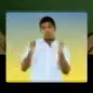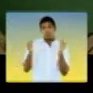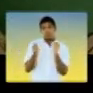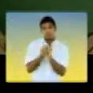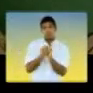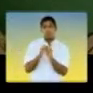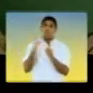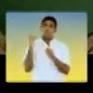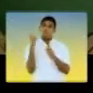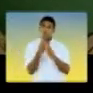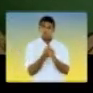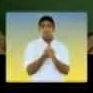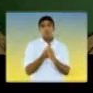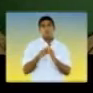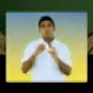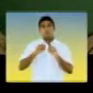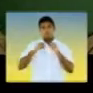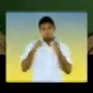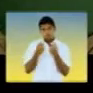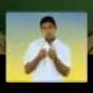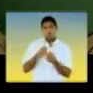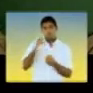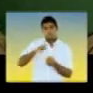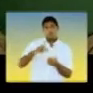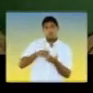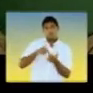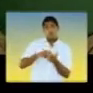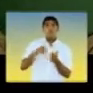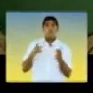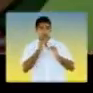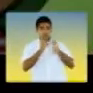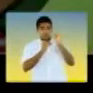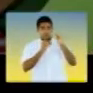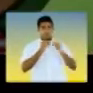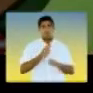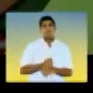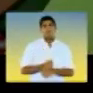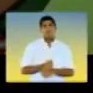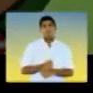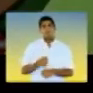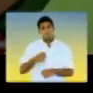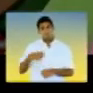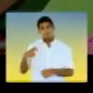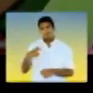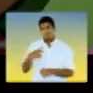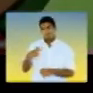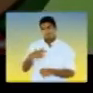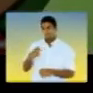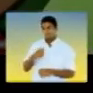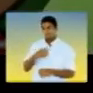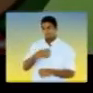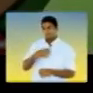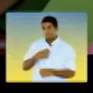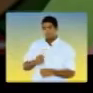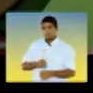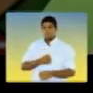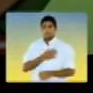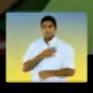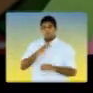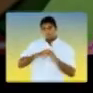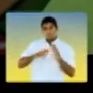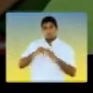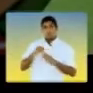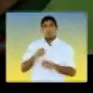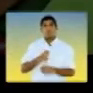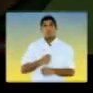Existe realmente a inclusão devido ao trabalho que é feito. O prefeito é muito obrigado, Jesus abençoe ele, dê muito ano de